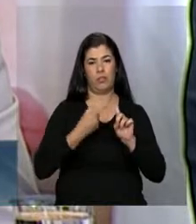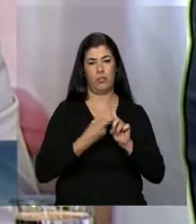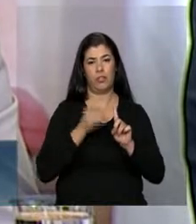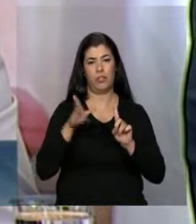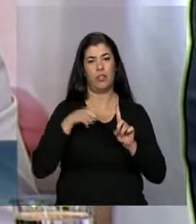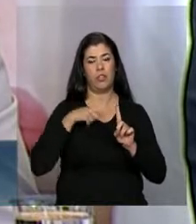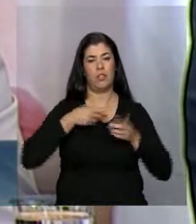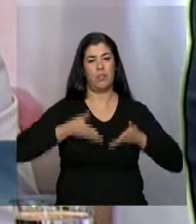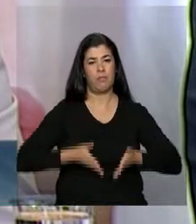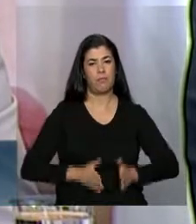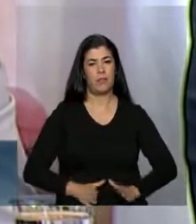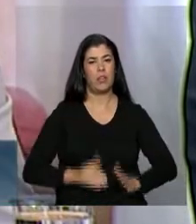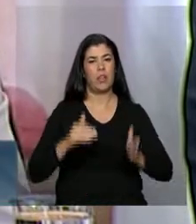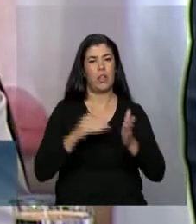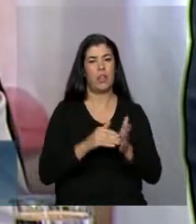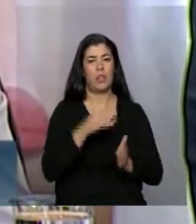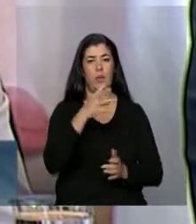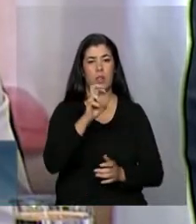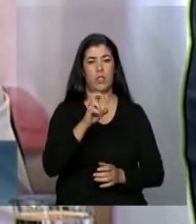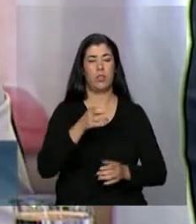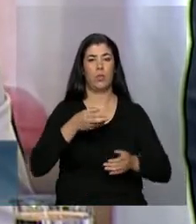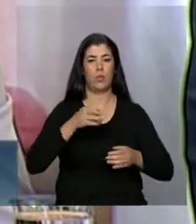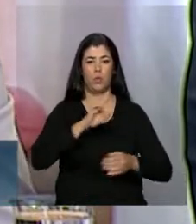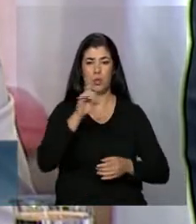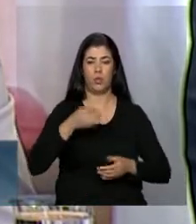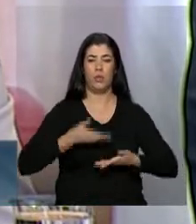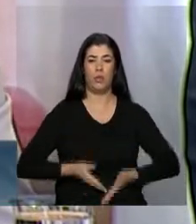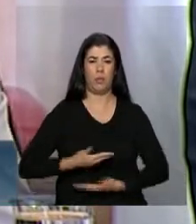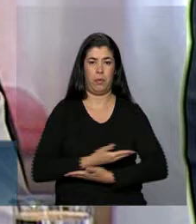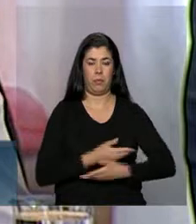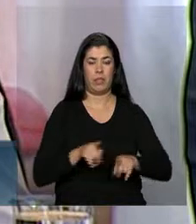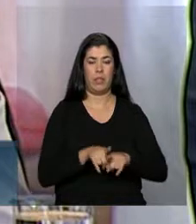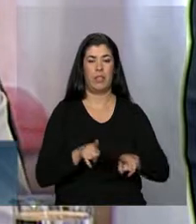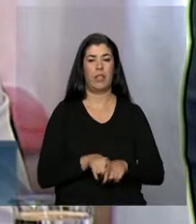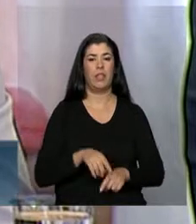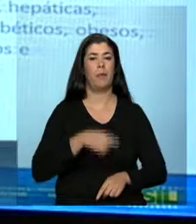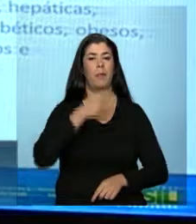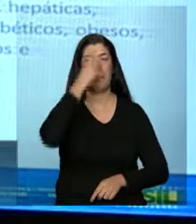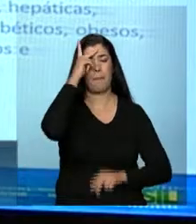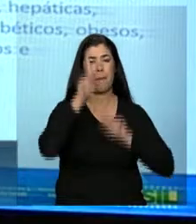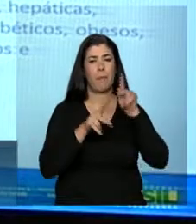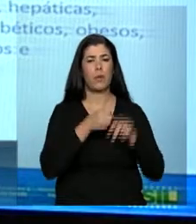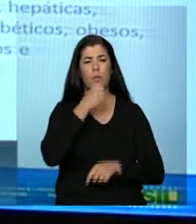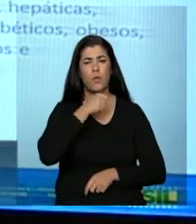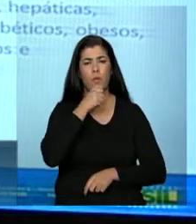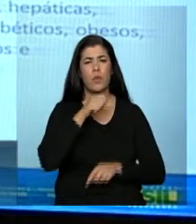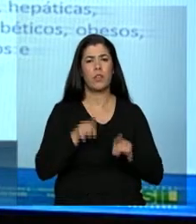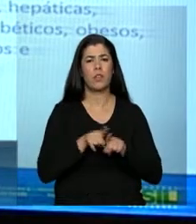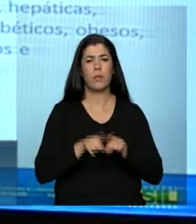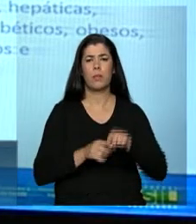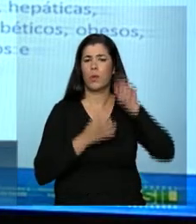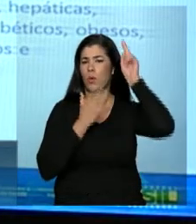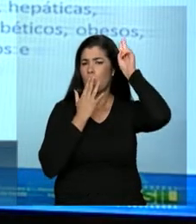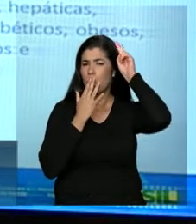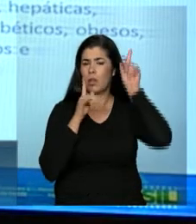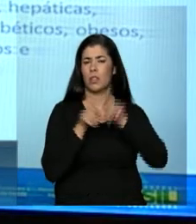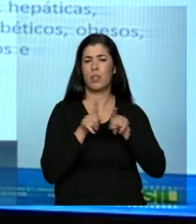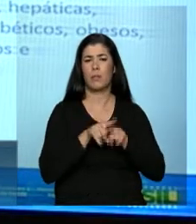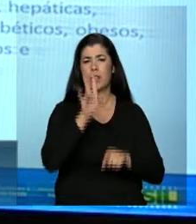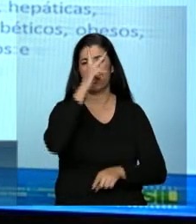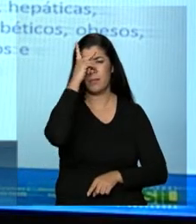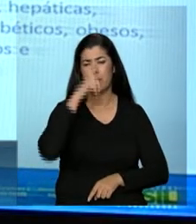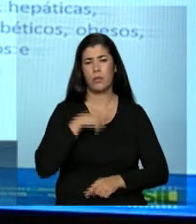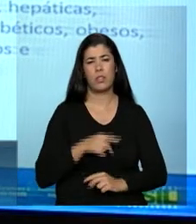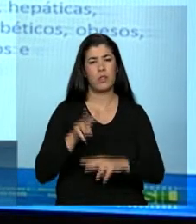né, das mulheres após o parto até 45 dias, a população maior de 60 anos, a população indígena, a população privada